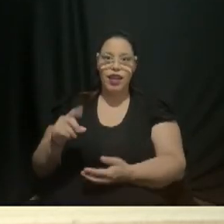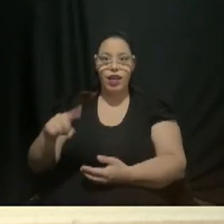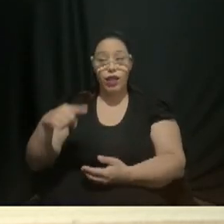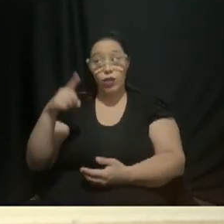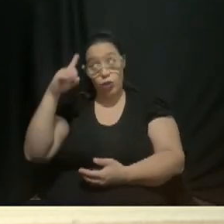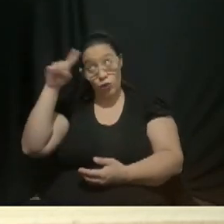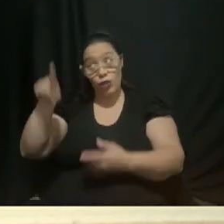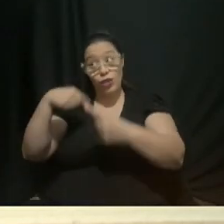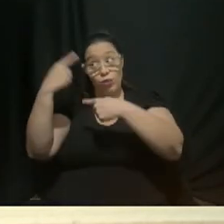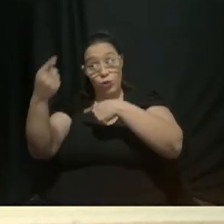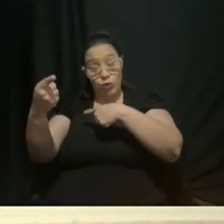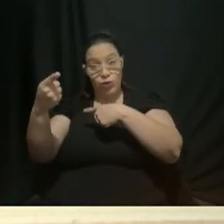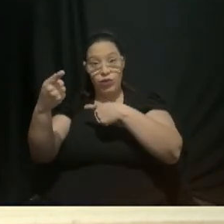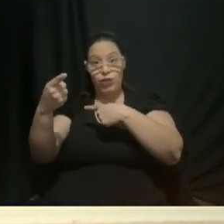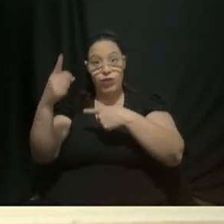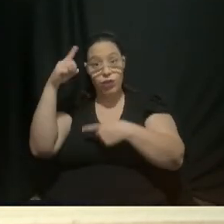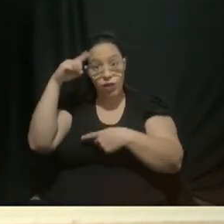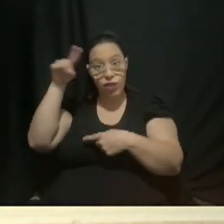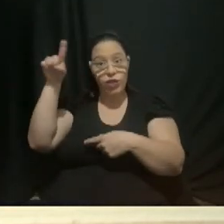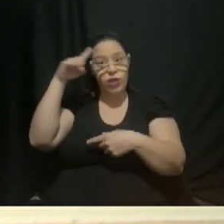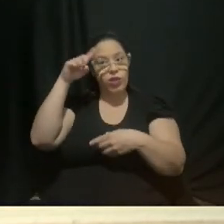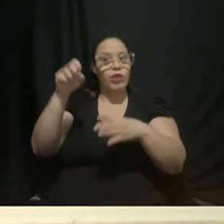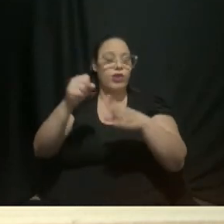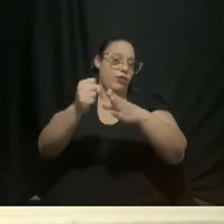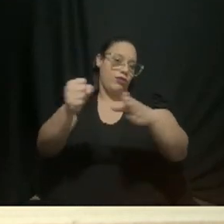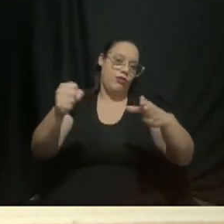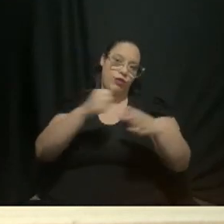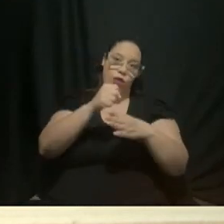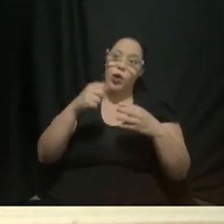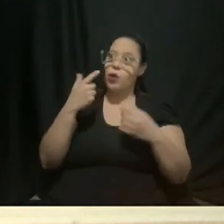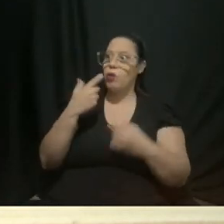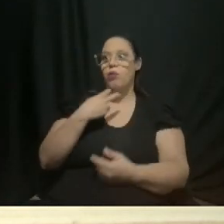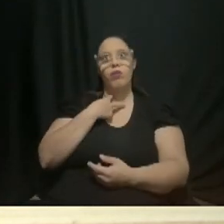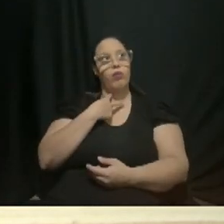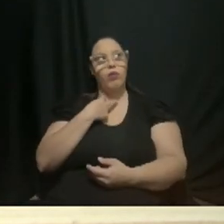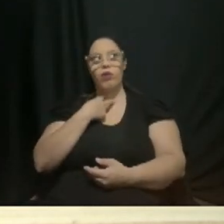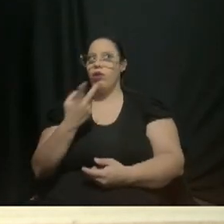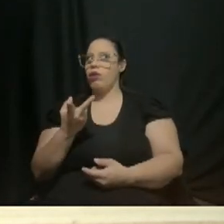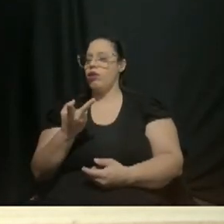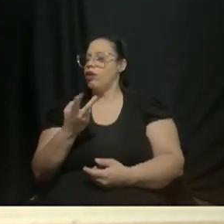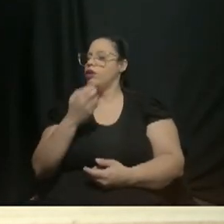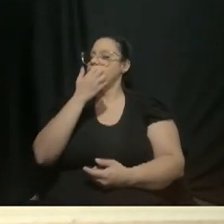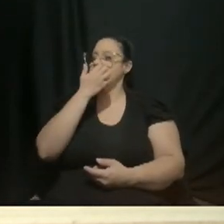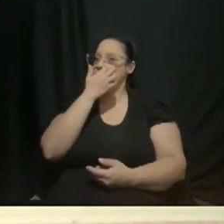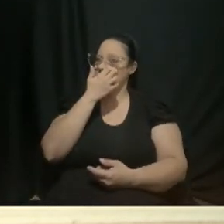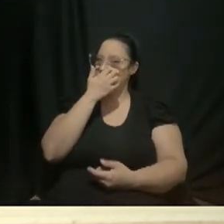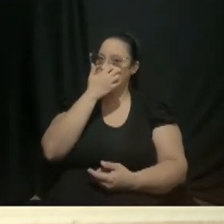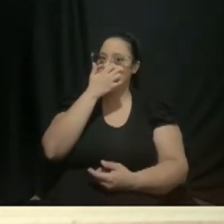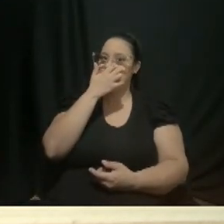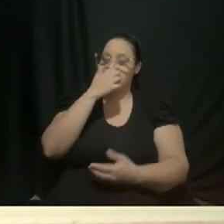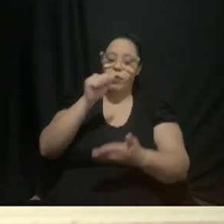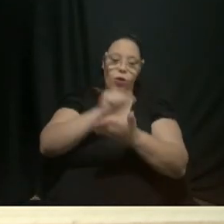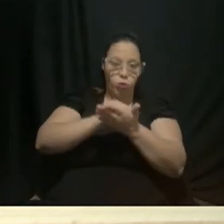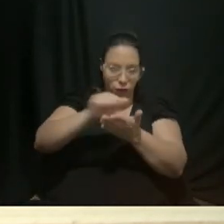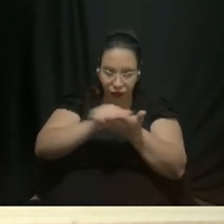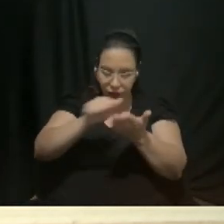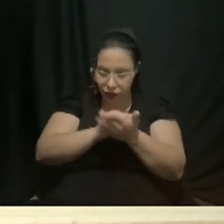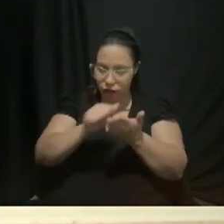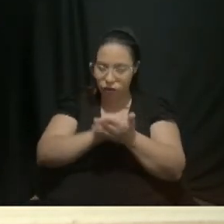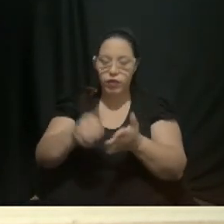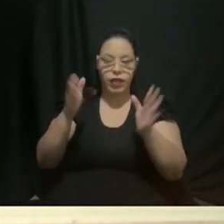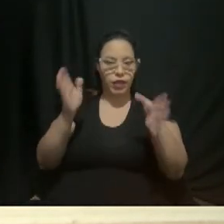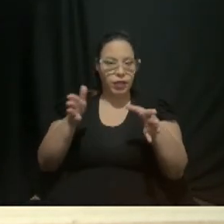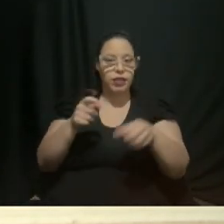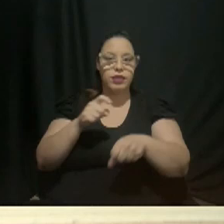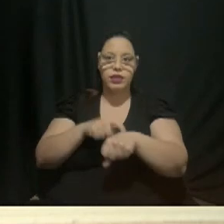dia da cozinha não é assim, pode. né? Não pode, tem que lavar tudo no dia. Então, você raspa lá, passa espátula, sabe? Coloca produtos assim para